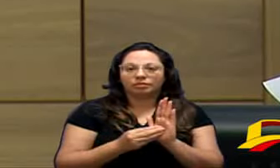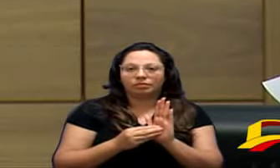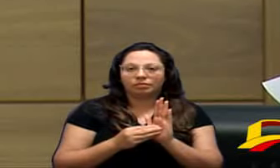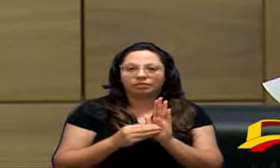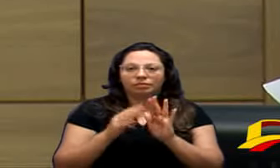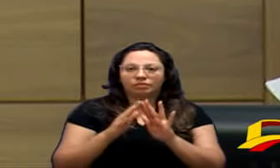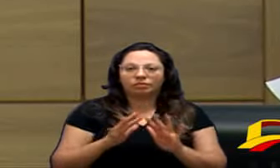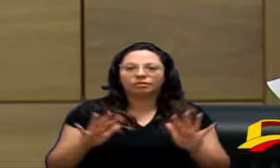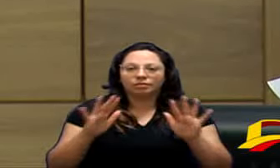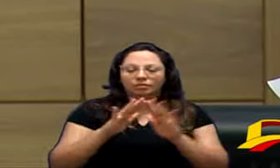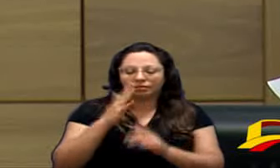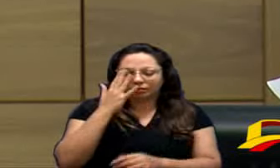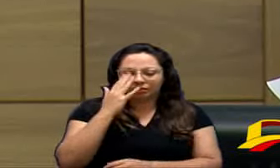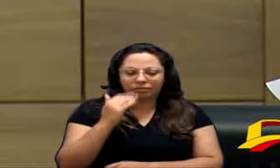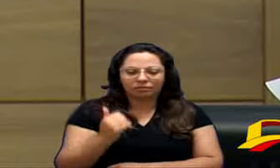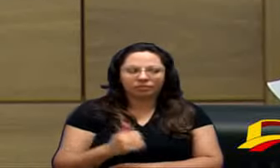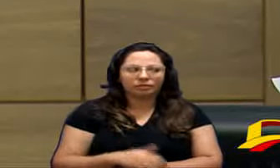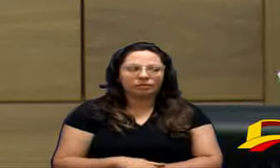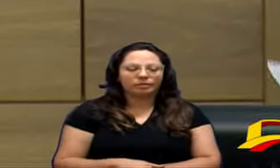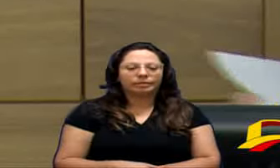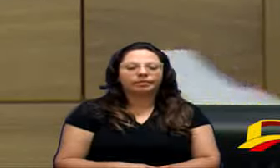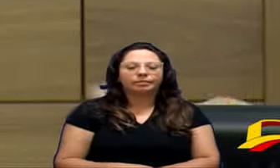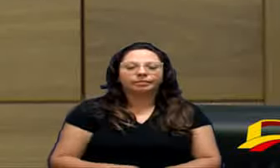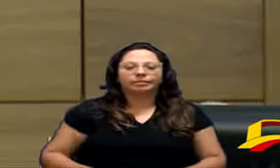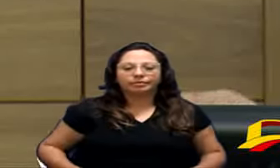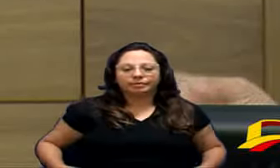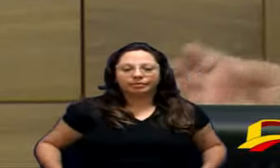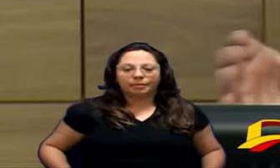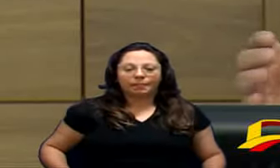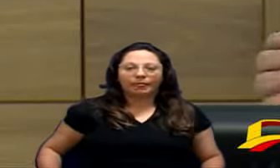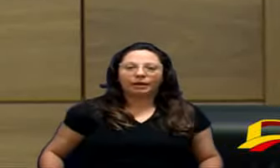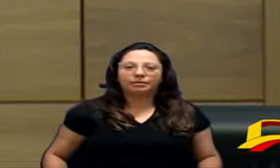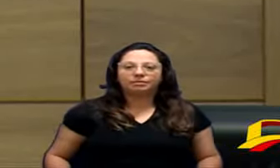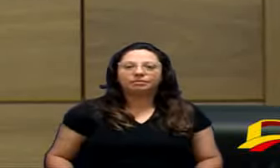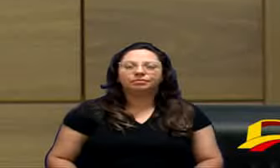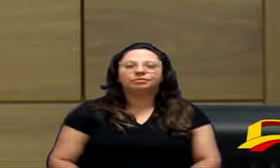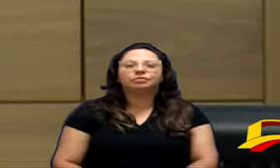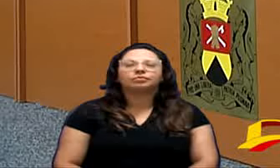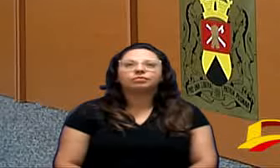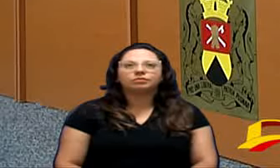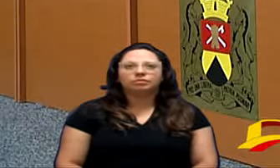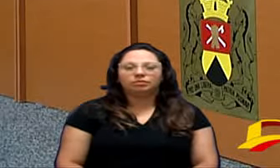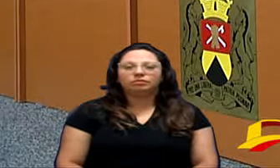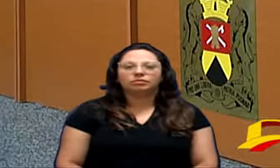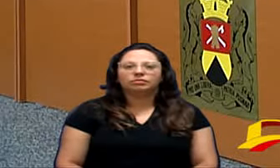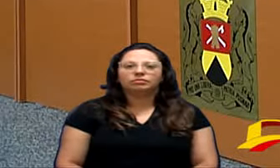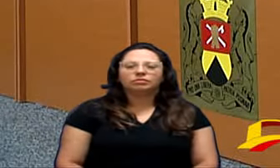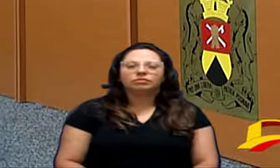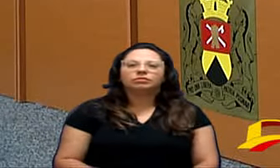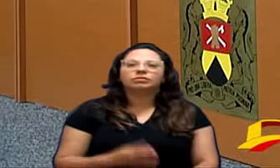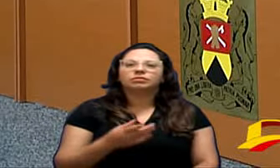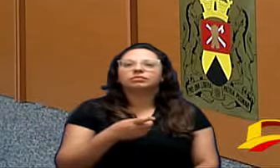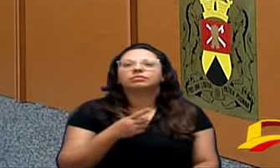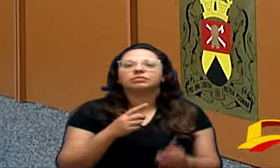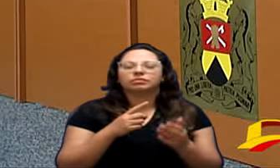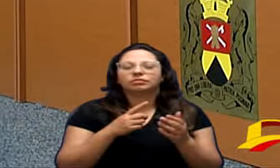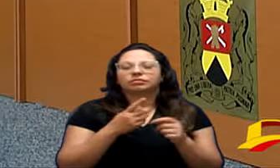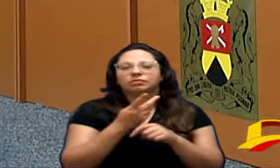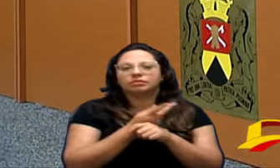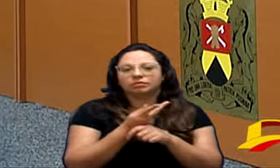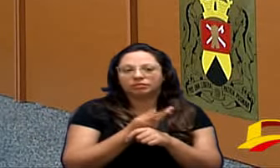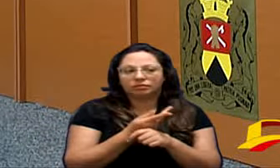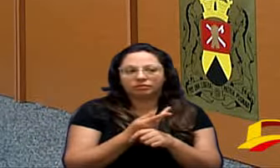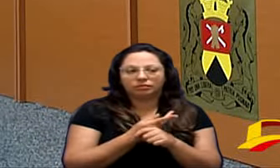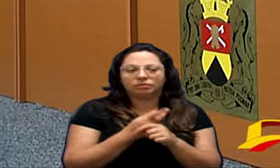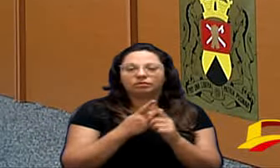conhecimento vereadora resposta aí do do do secadora a relação à vistorias de de pedidos